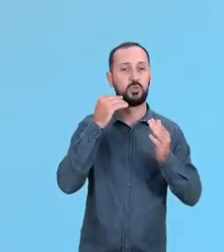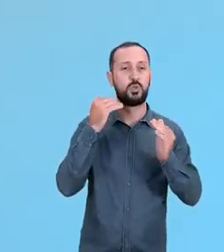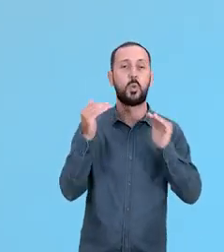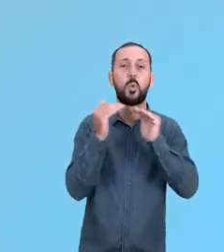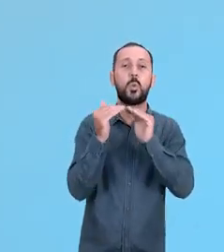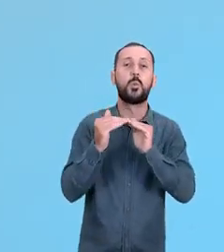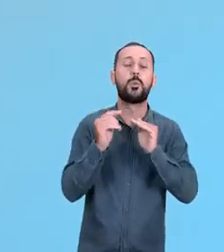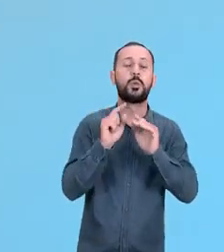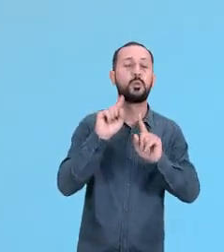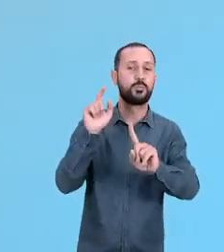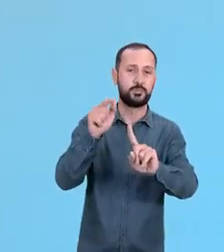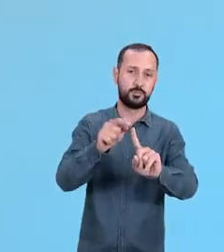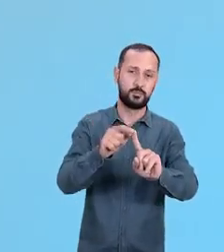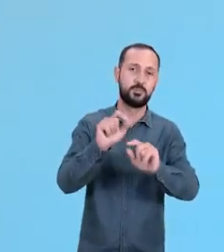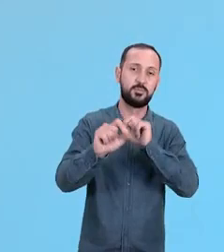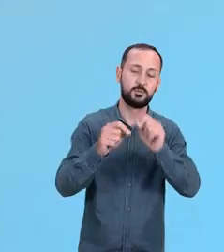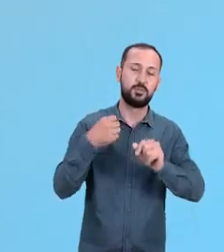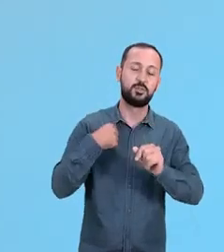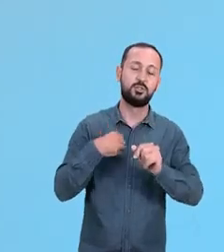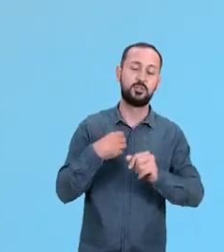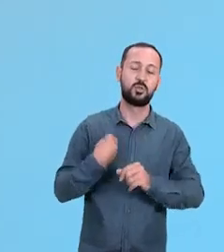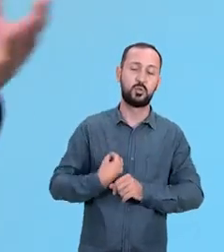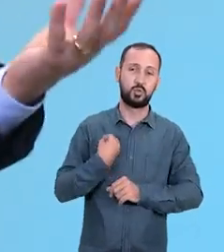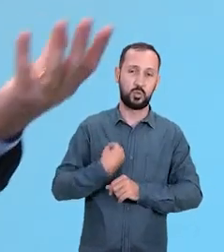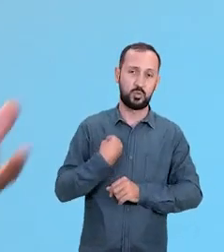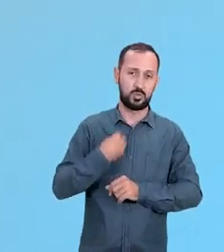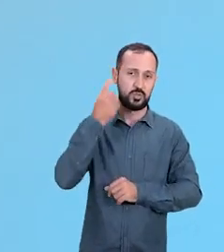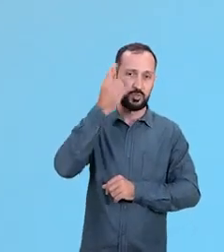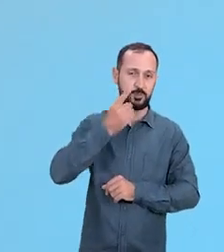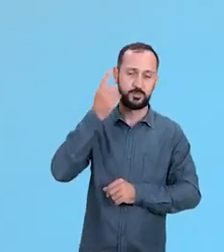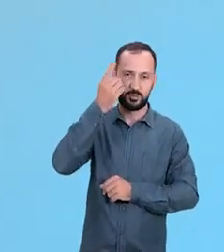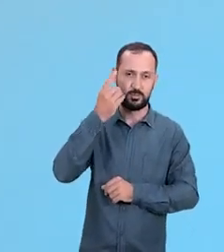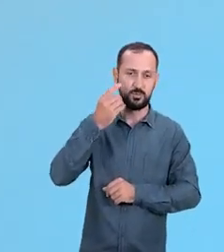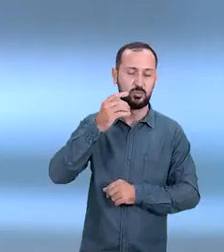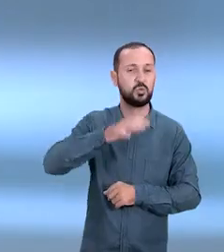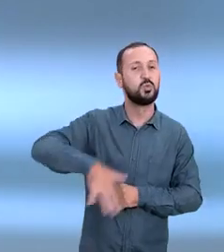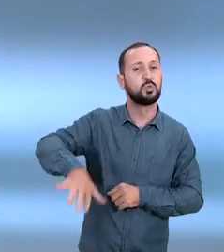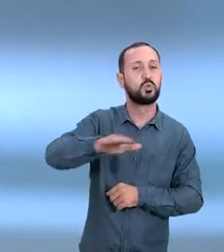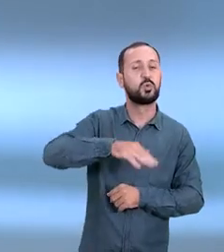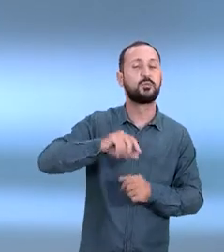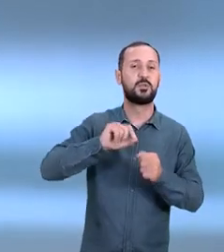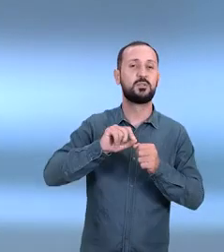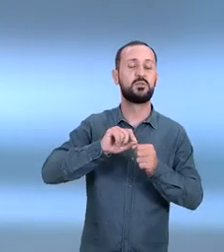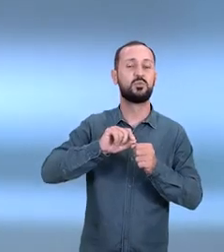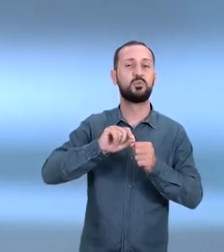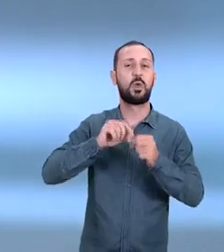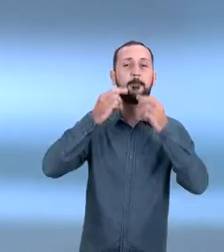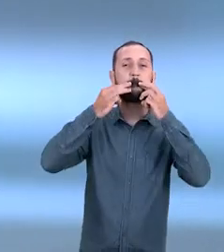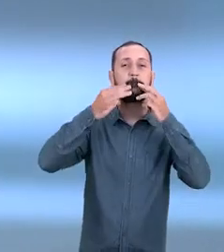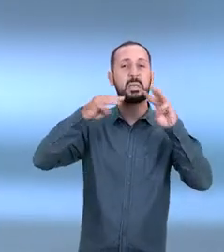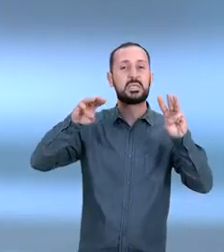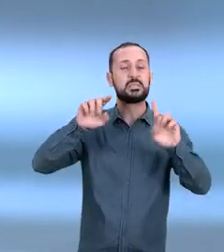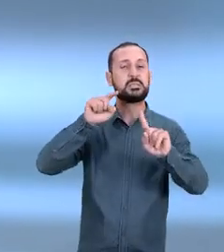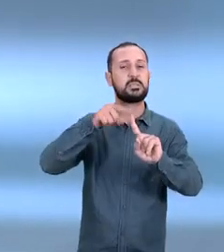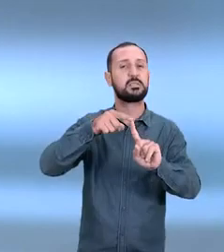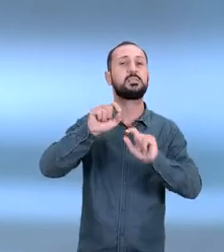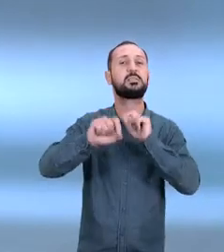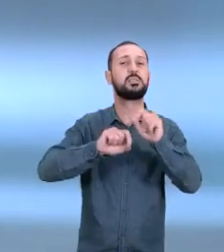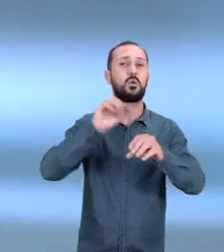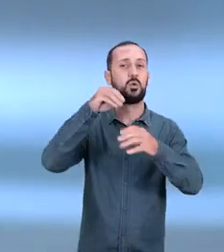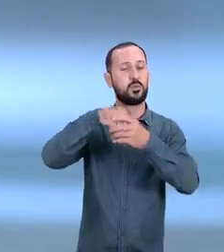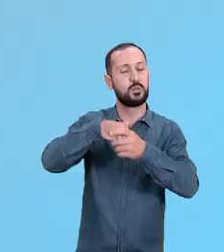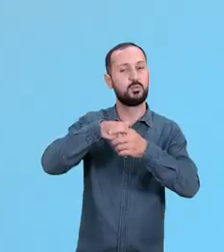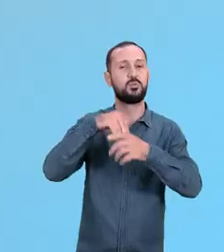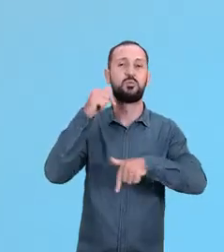a nossa missão de parlamentar e todos cumprindo a sua missão dentro da